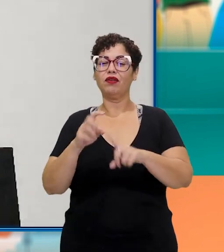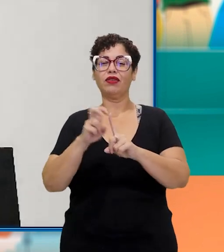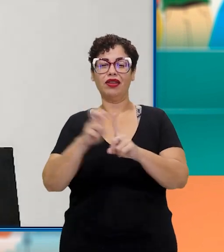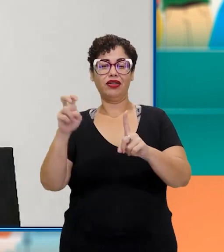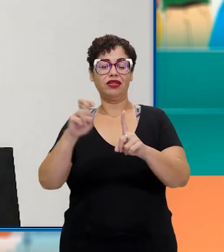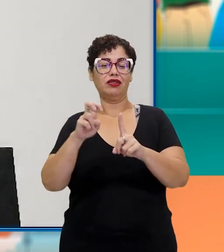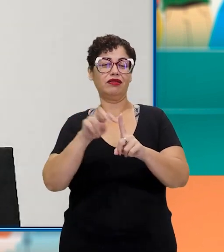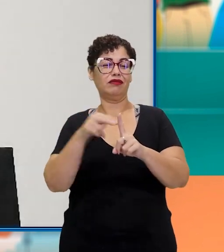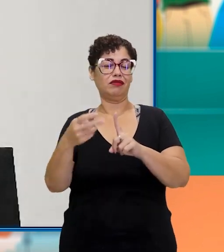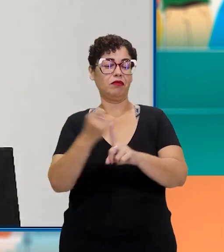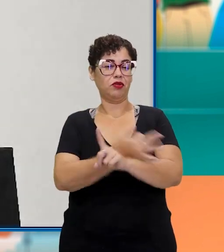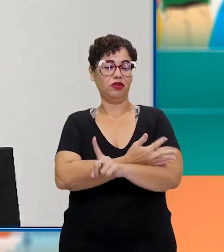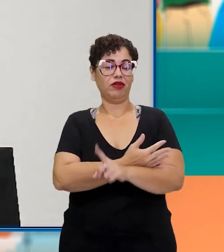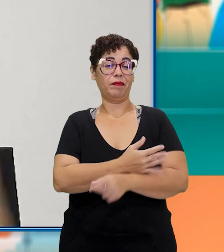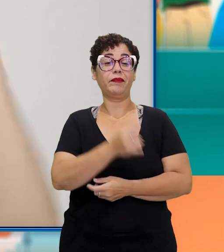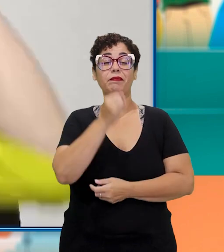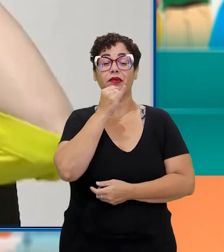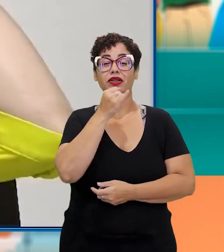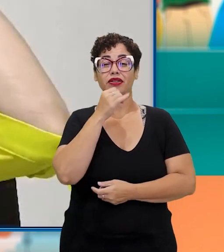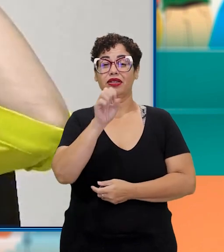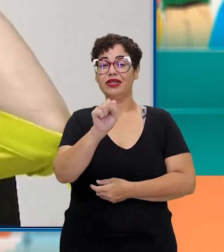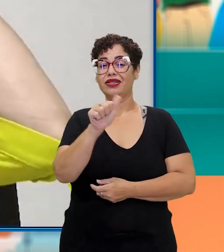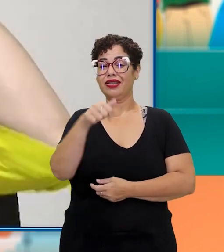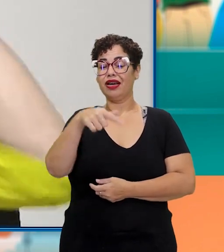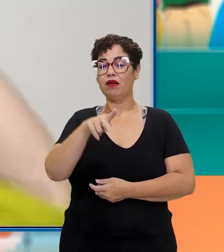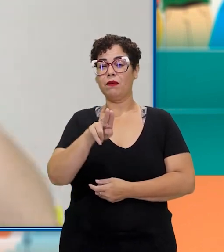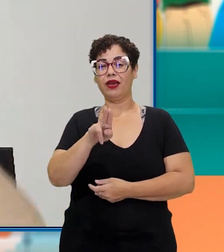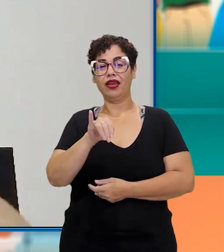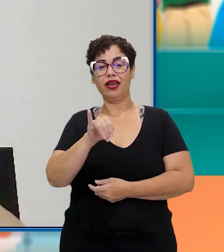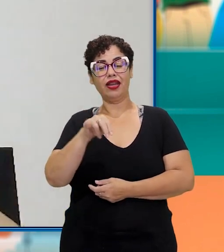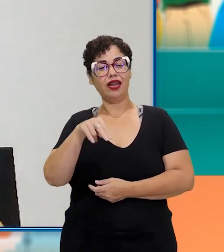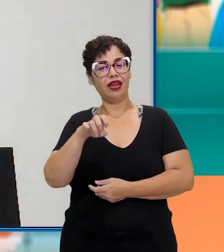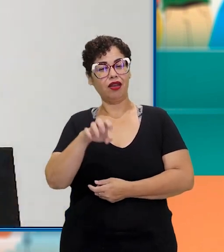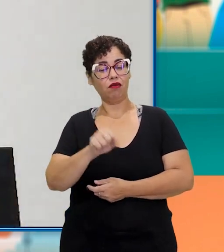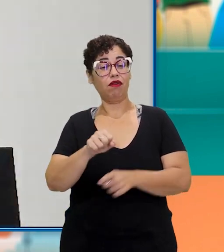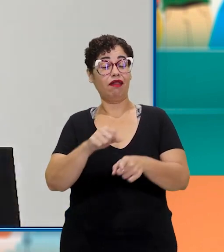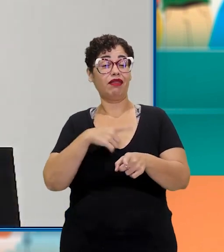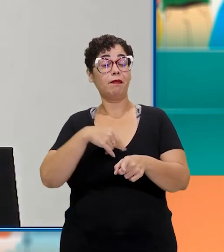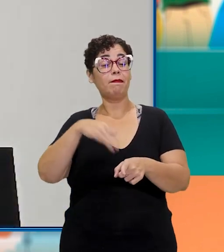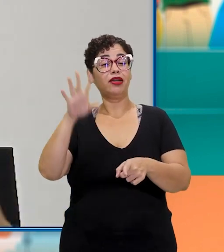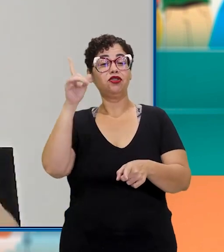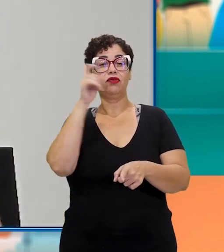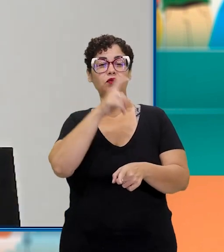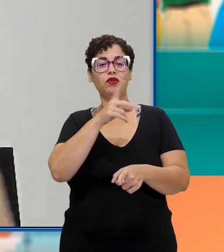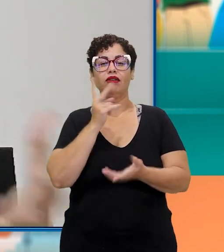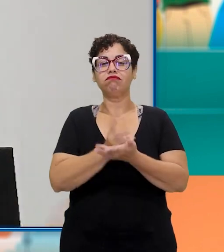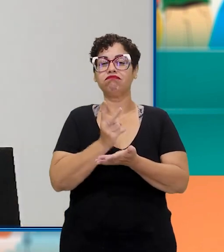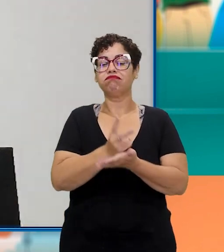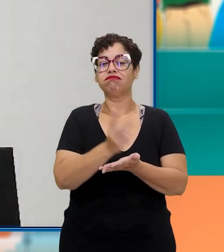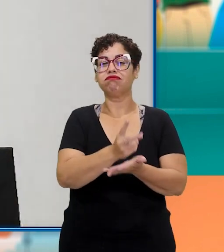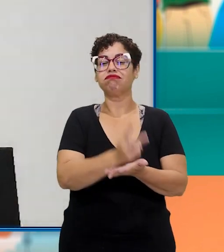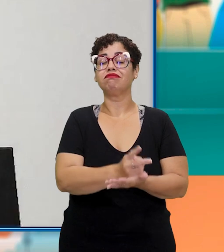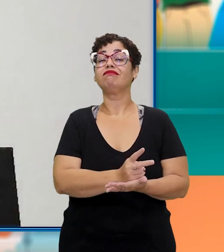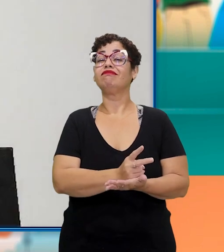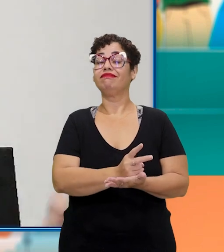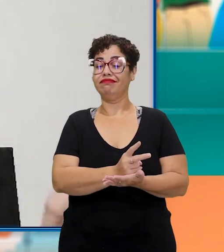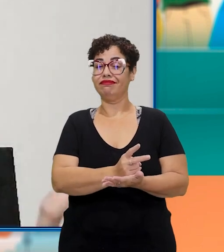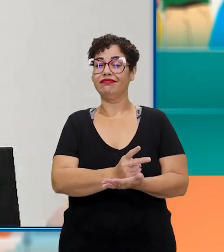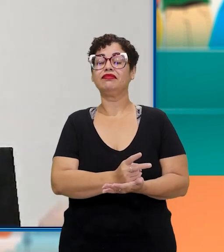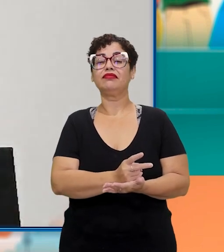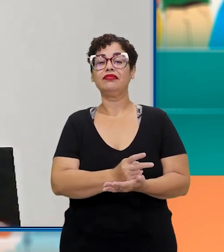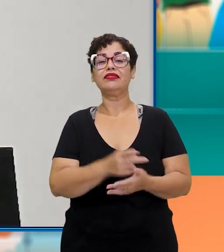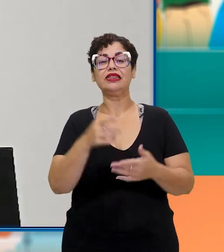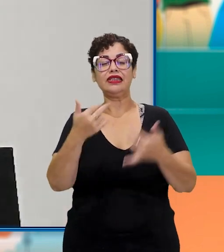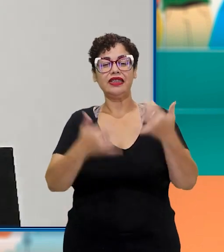em relação à inteligência socioemocional. Por exemplo, o sanguíneo, ele possui uma maior dificuldade de ser constante.